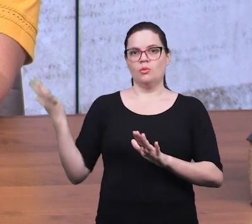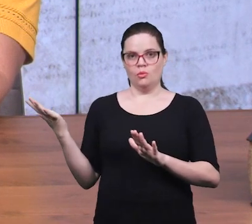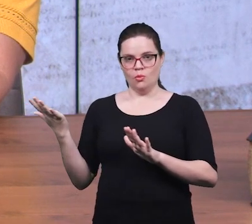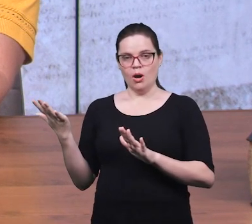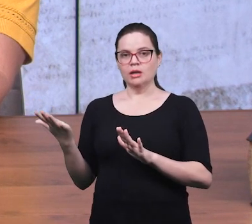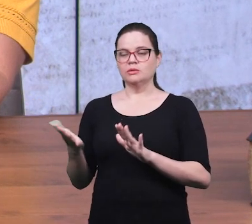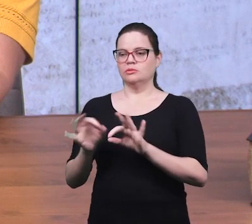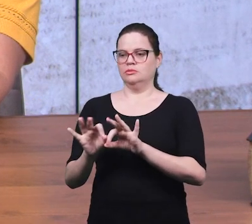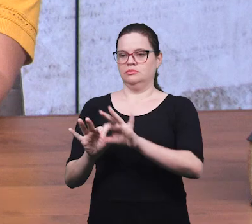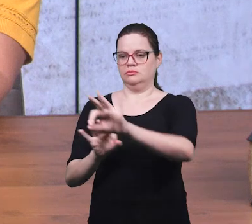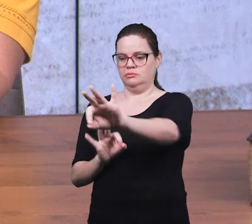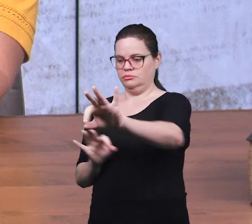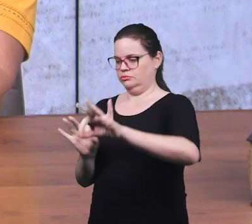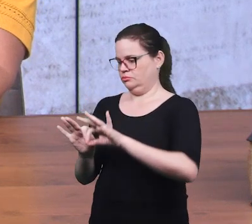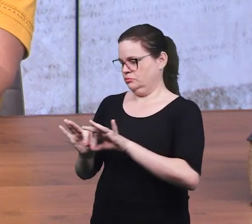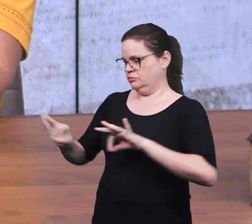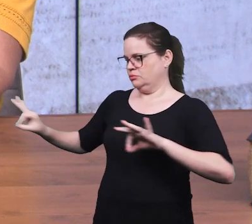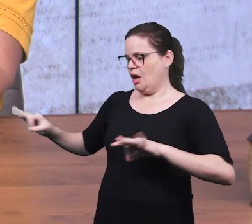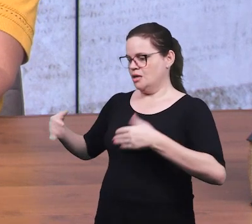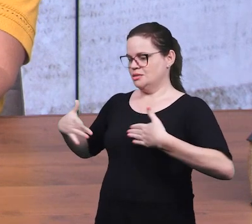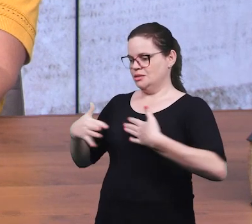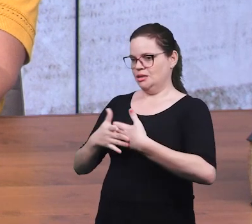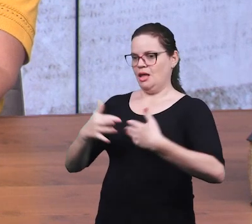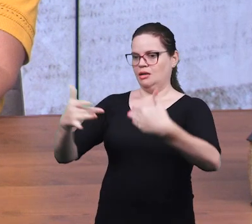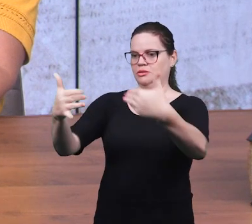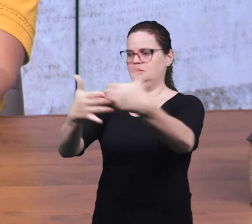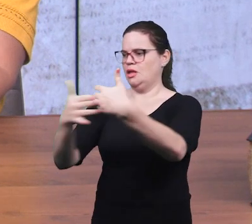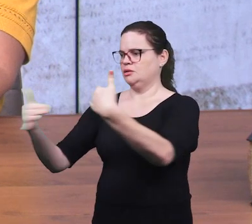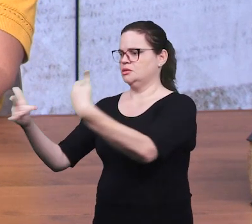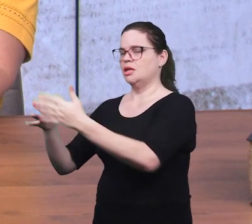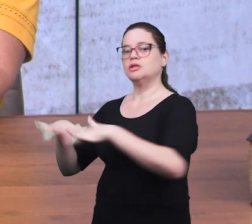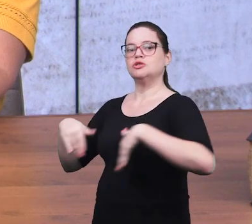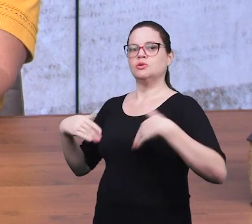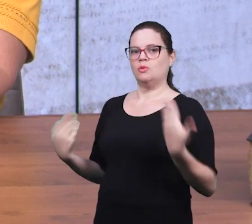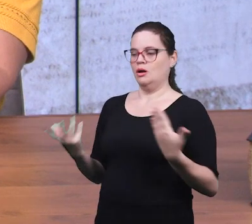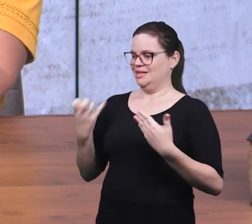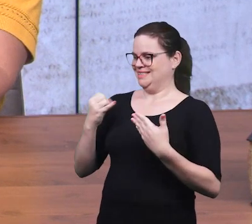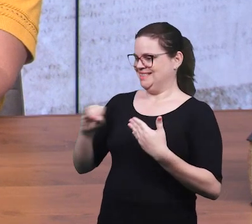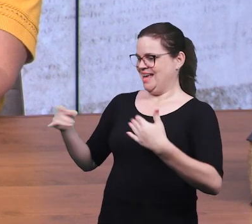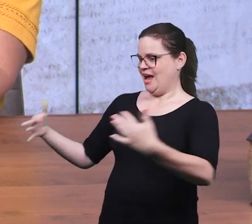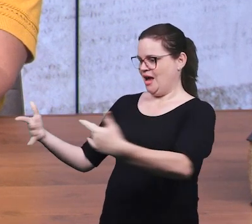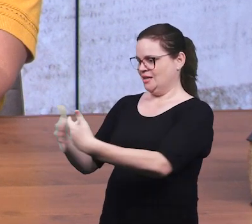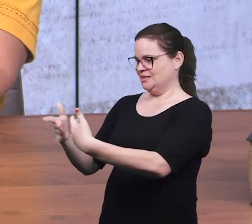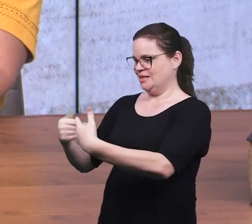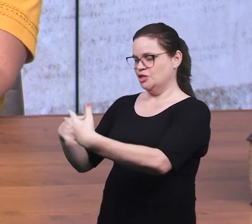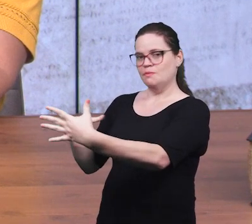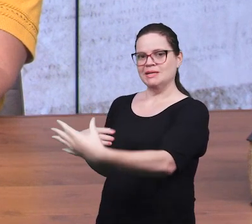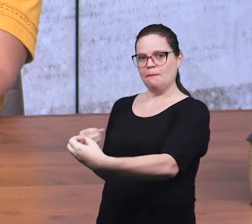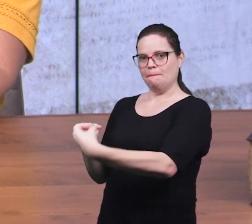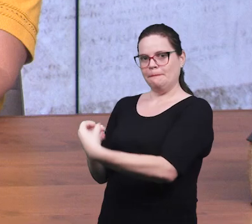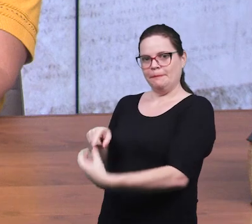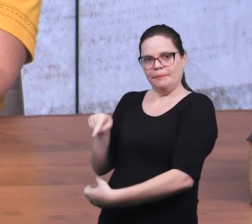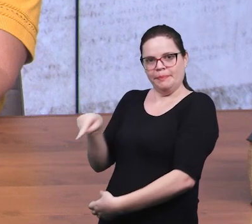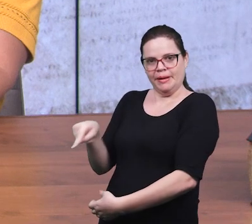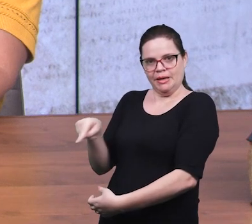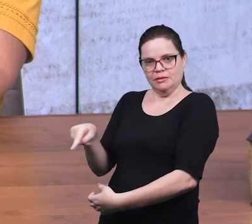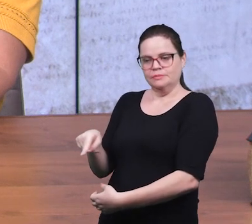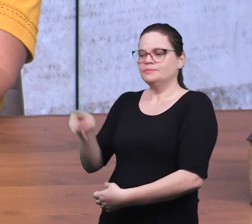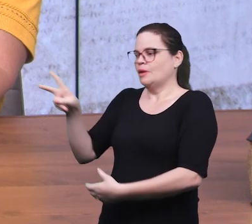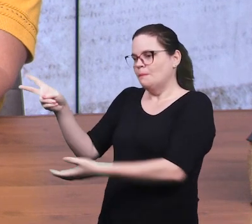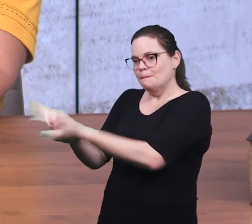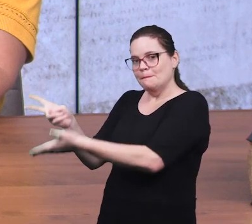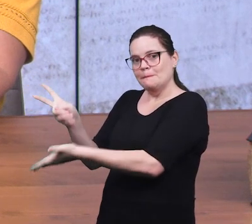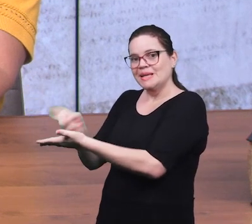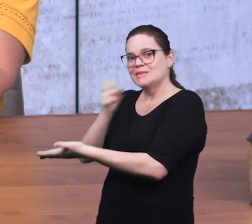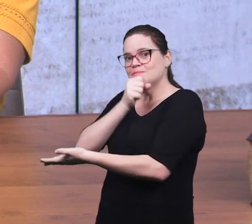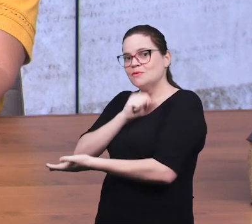redor do morto. E na cidade mais chegada ao morto, os anciãos da mesma cidade